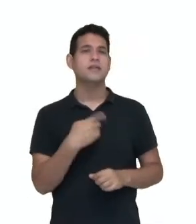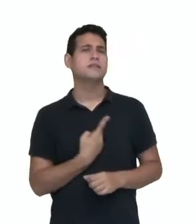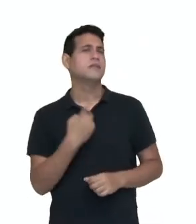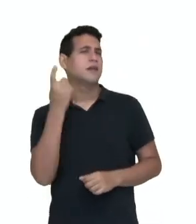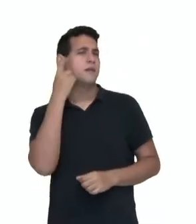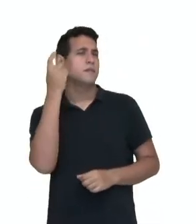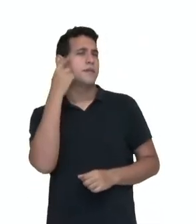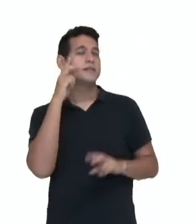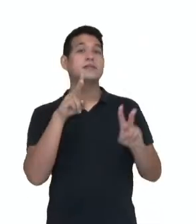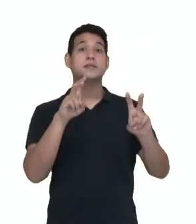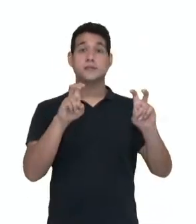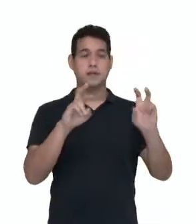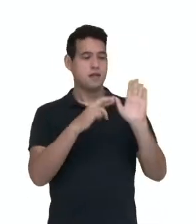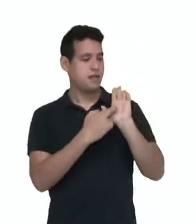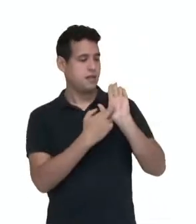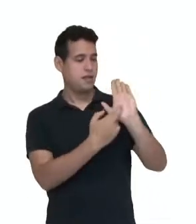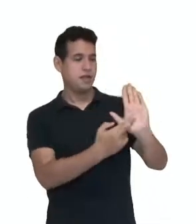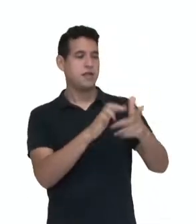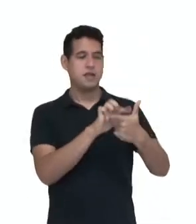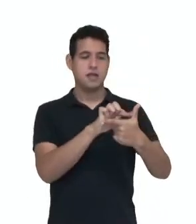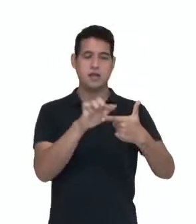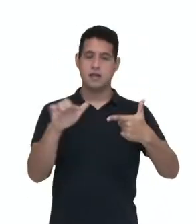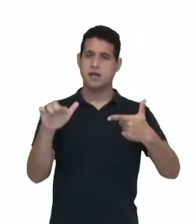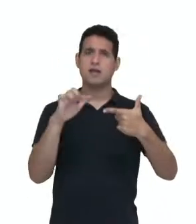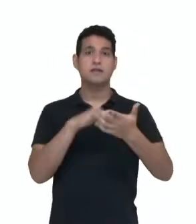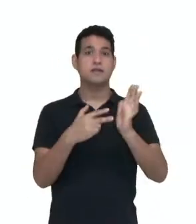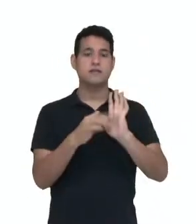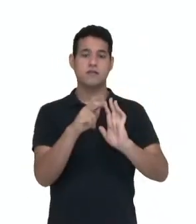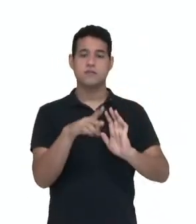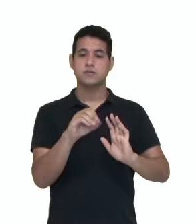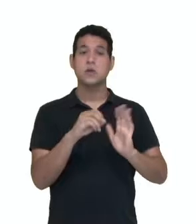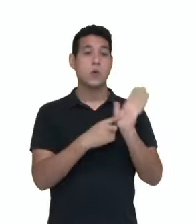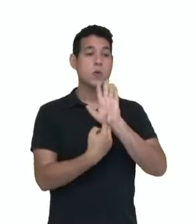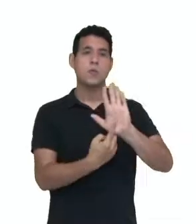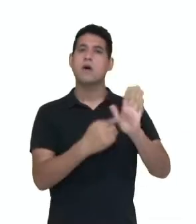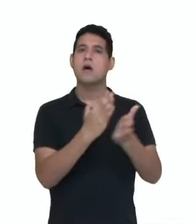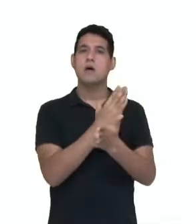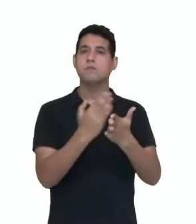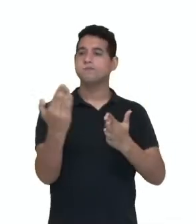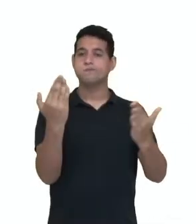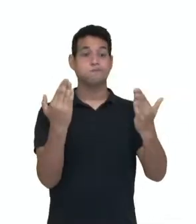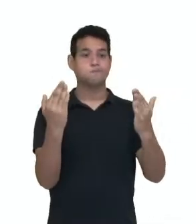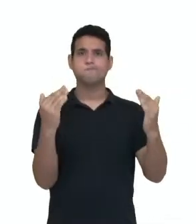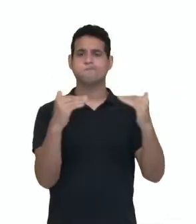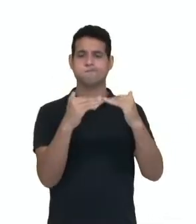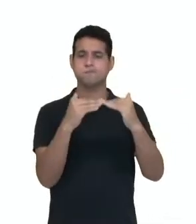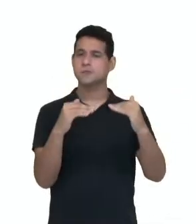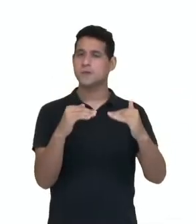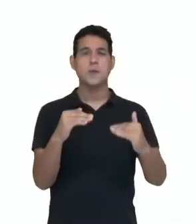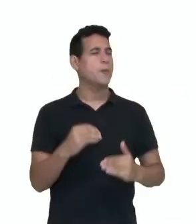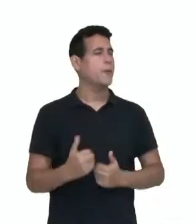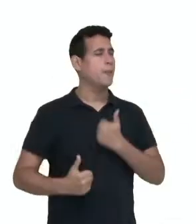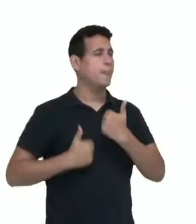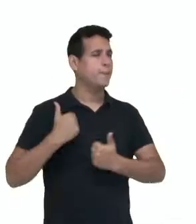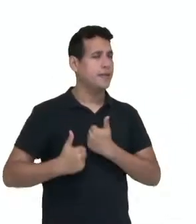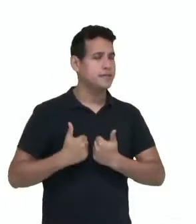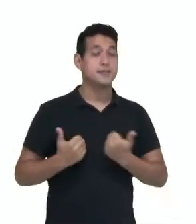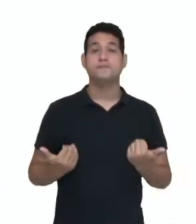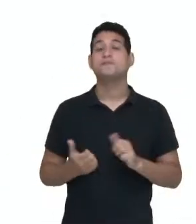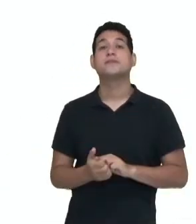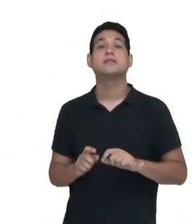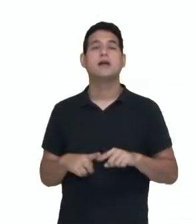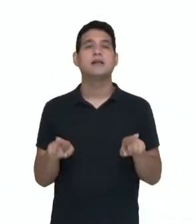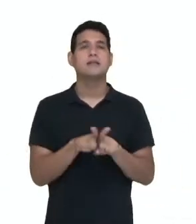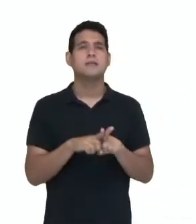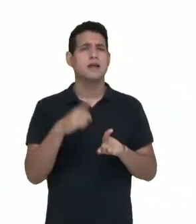um pouquinho. A representação gráfica de uma função mostra pontos dos pares ordenados. Beleza.